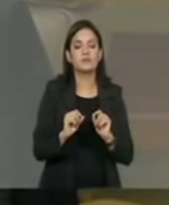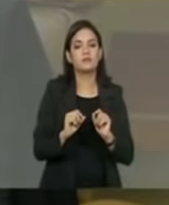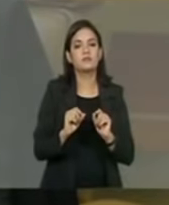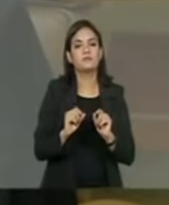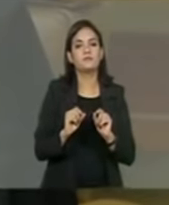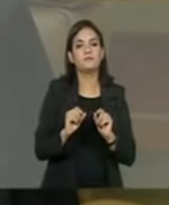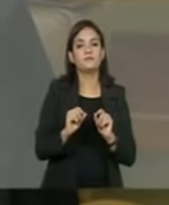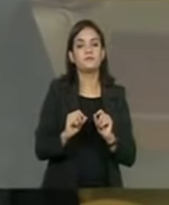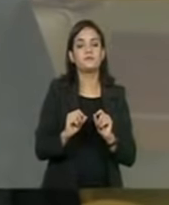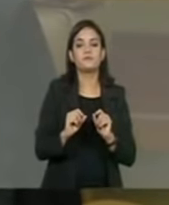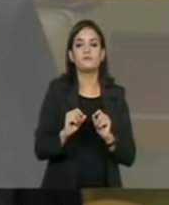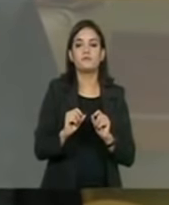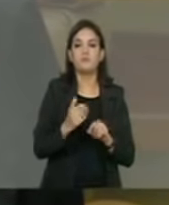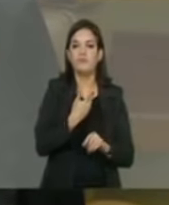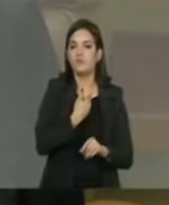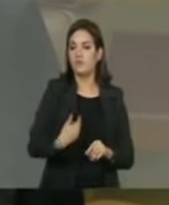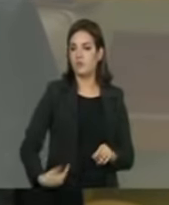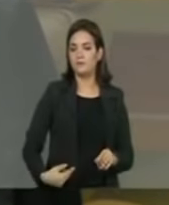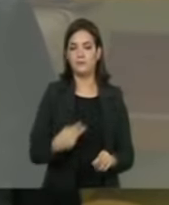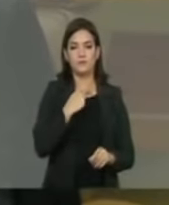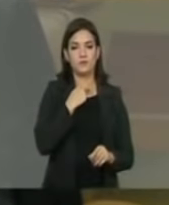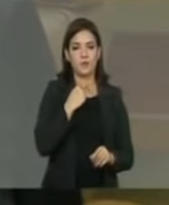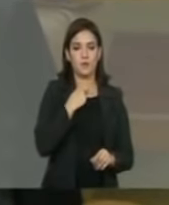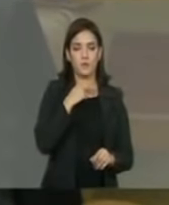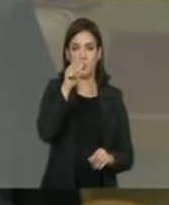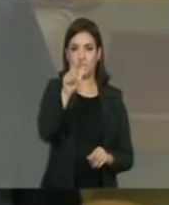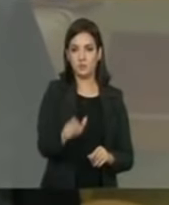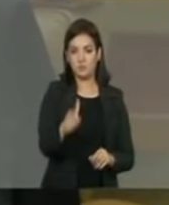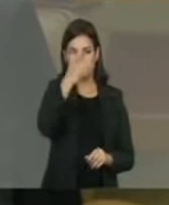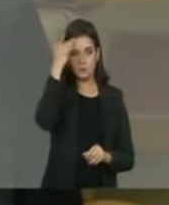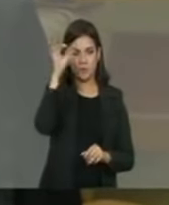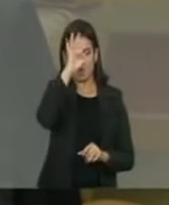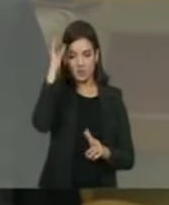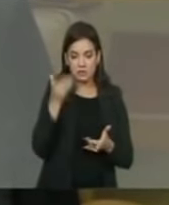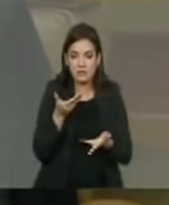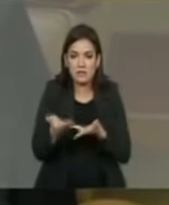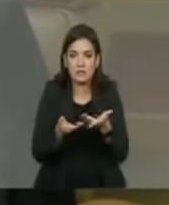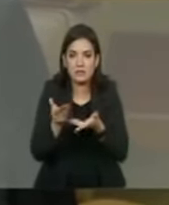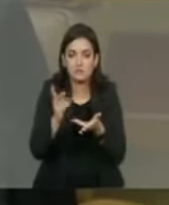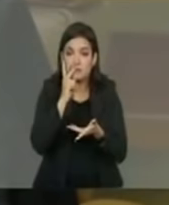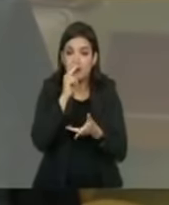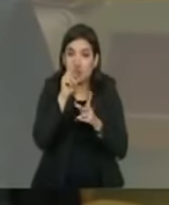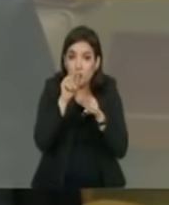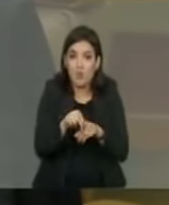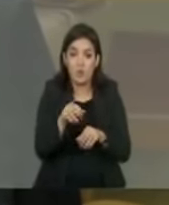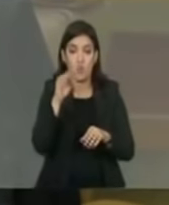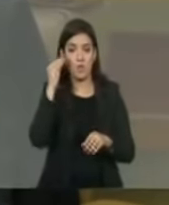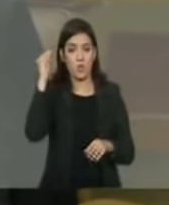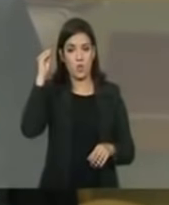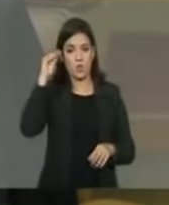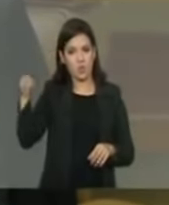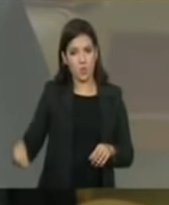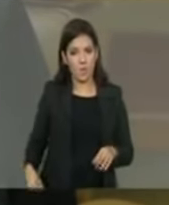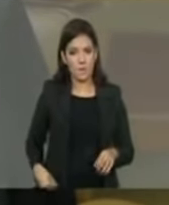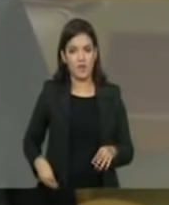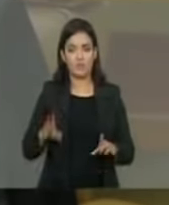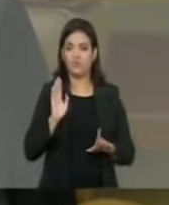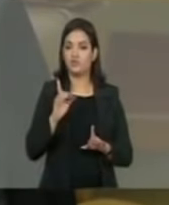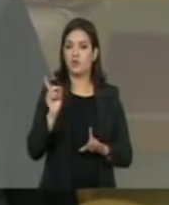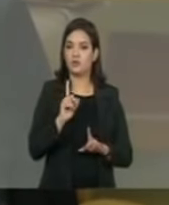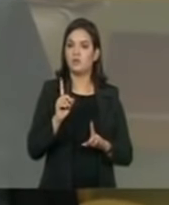estado não pode tratar os indiciados ou os réus como se culpados já fossem a presunção de inocência